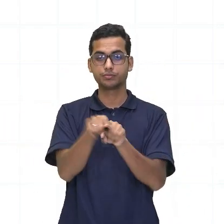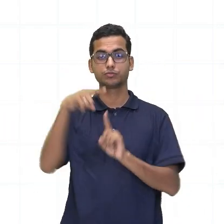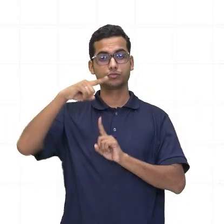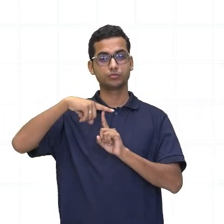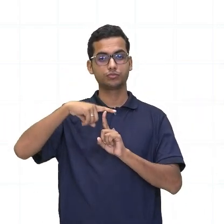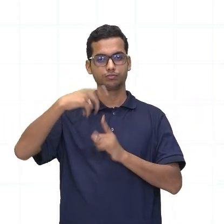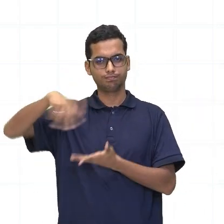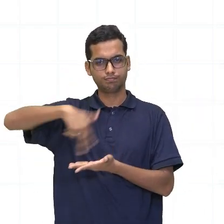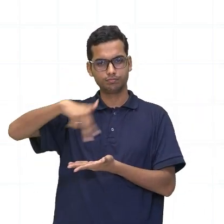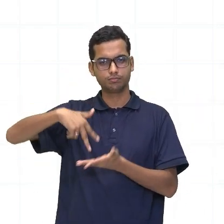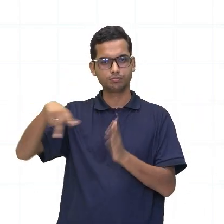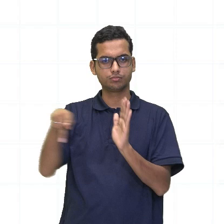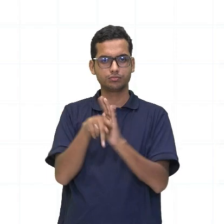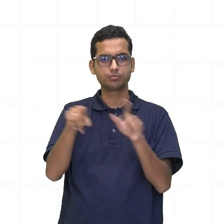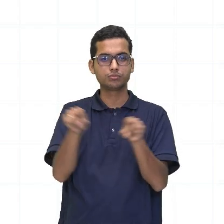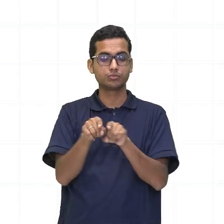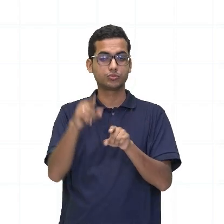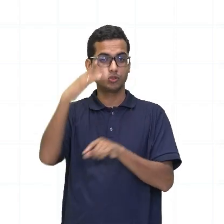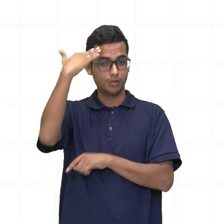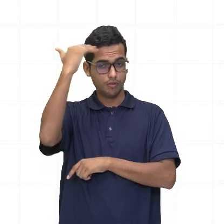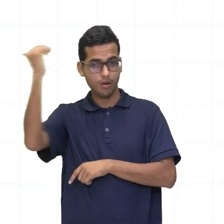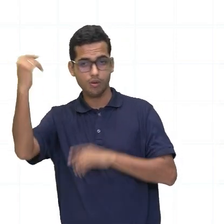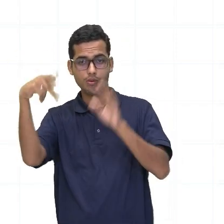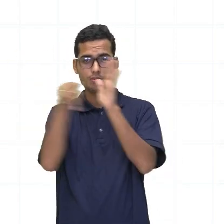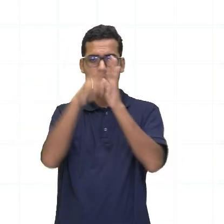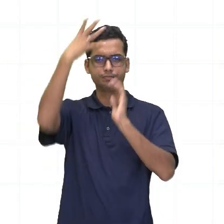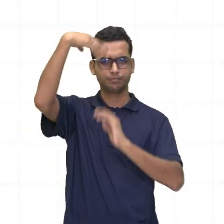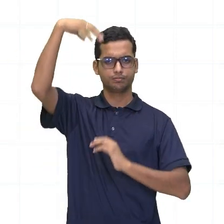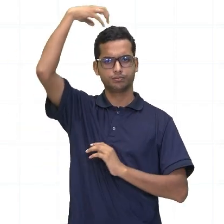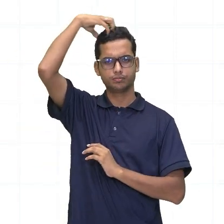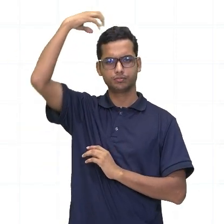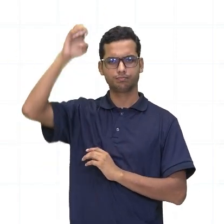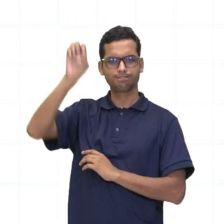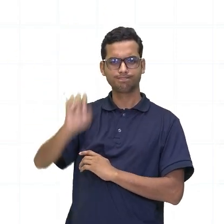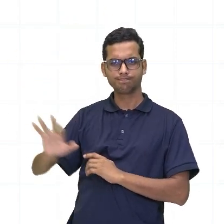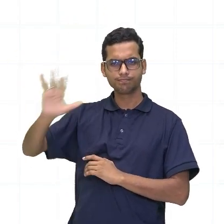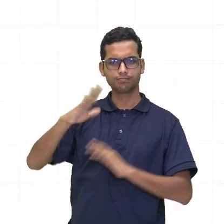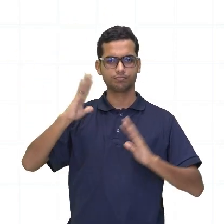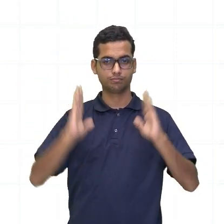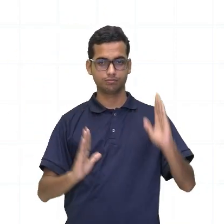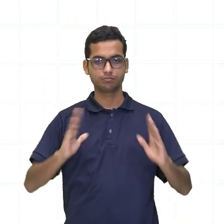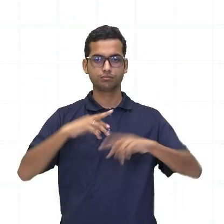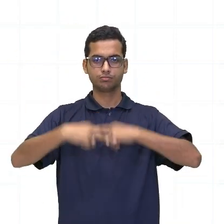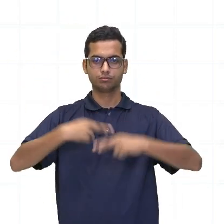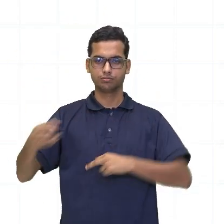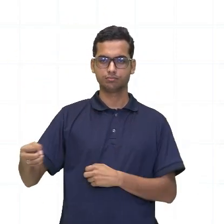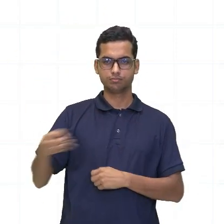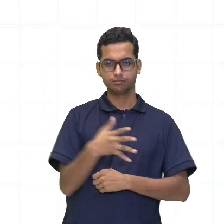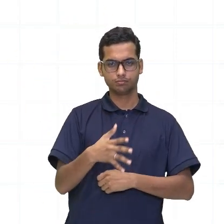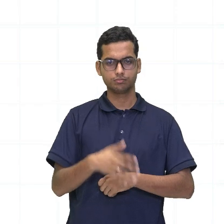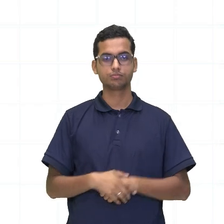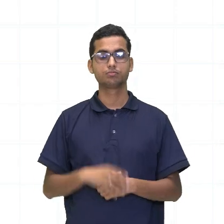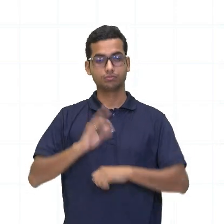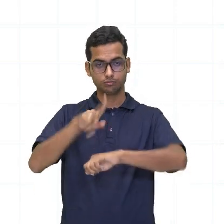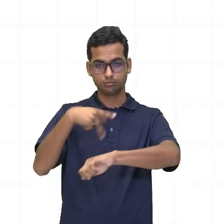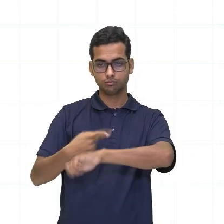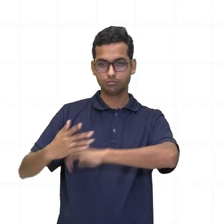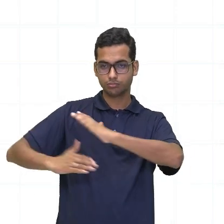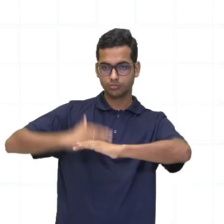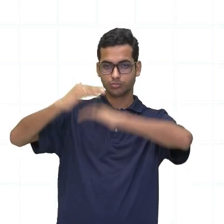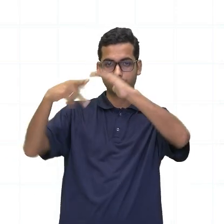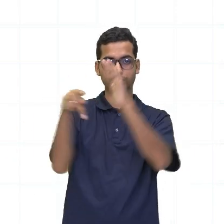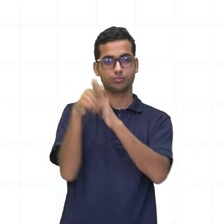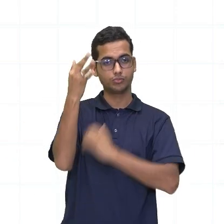se originou nas cortes reais europeias durante o Renascimento e se desenvolveu posteriormente na